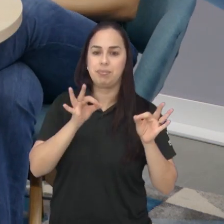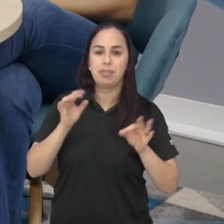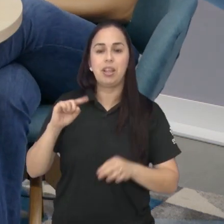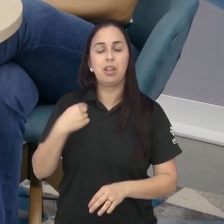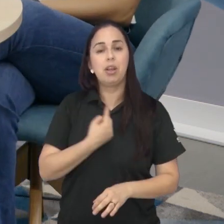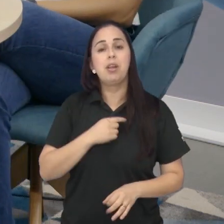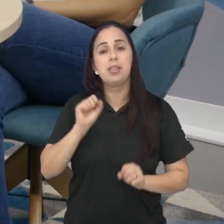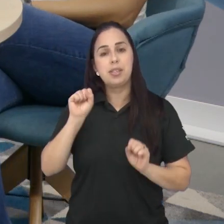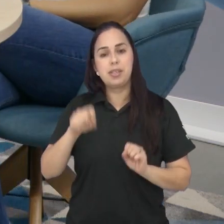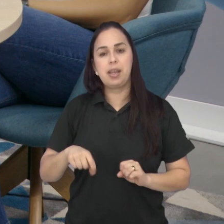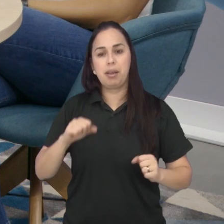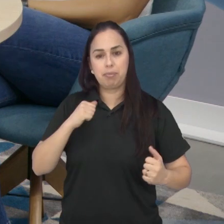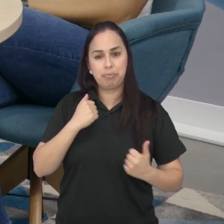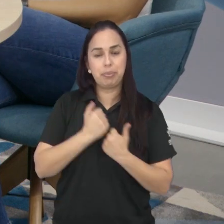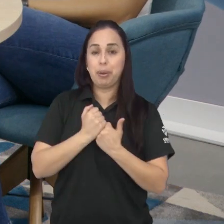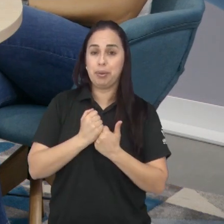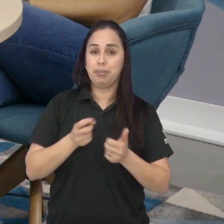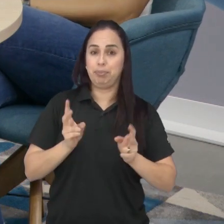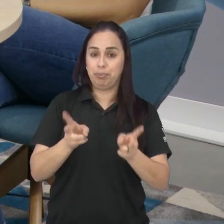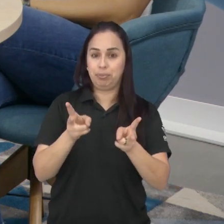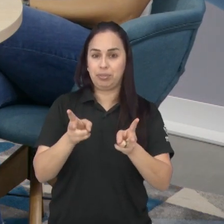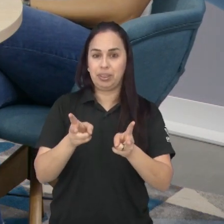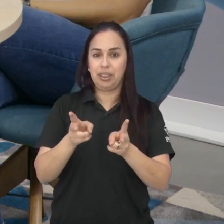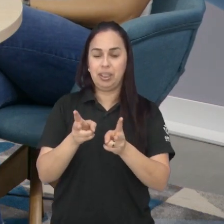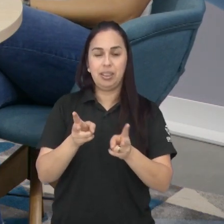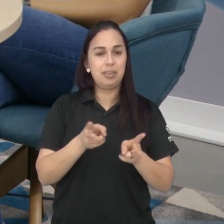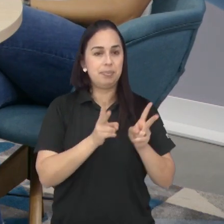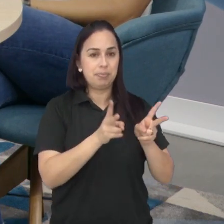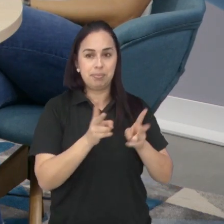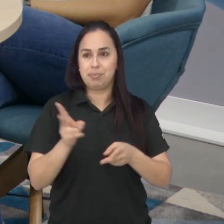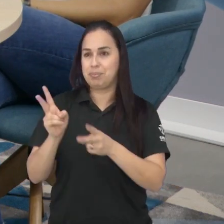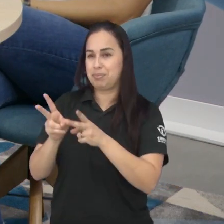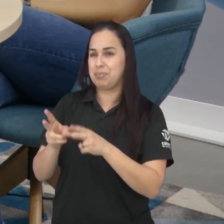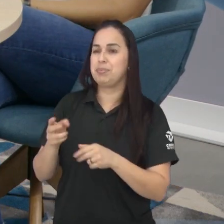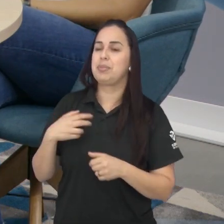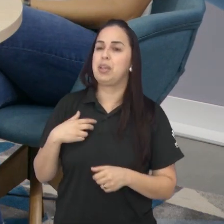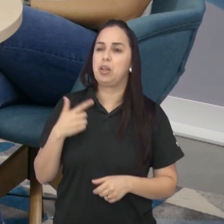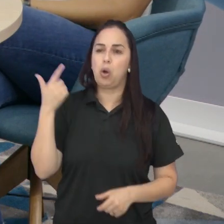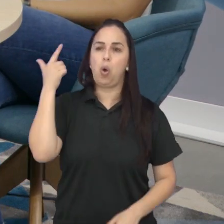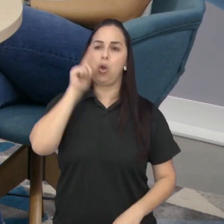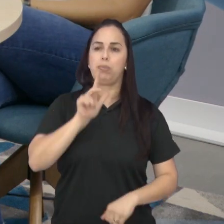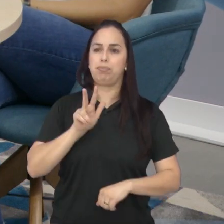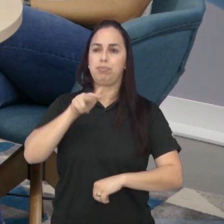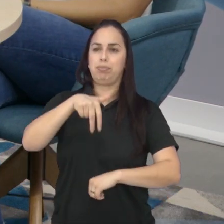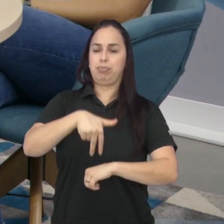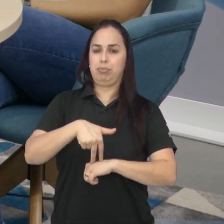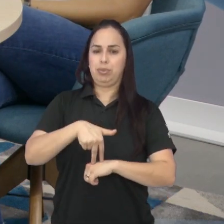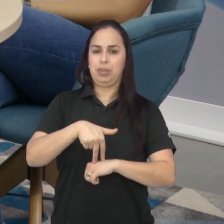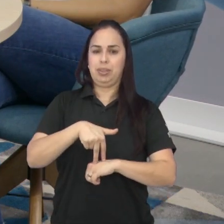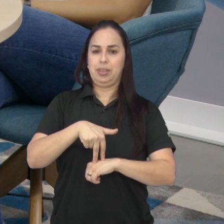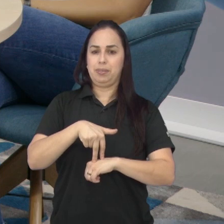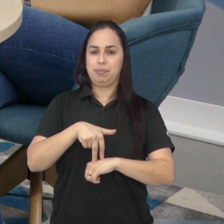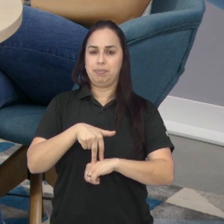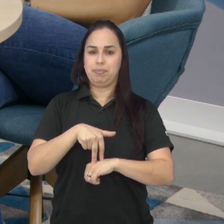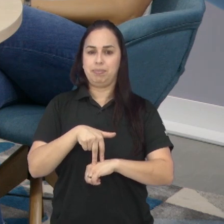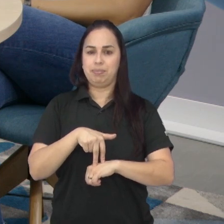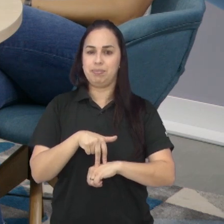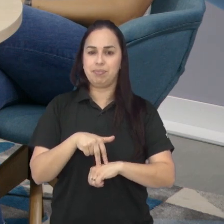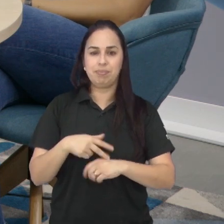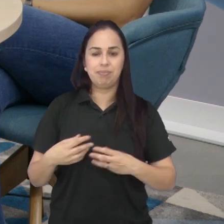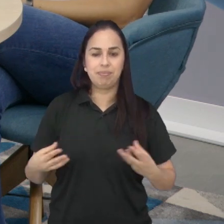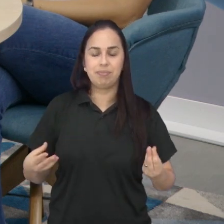que Né? possamos então nos apoiar para que nós cada vez mais conquistamos o nosso espaço e que seja uma